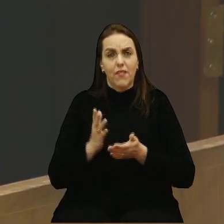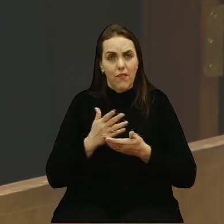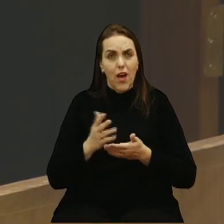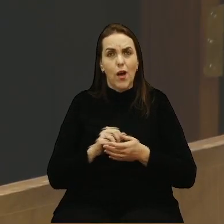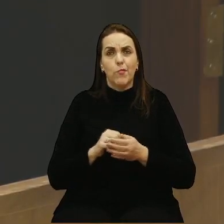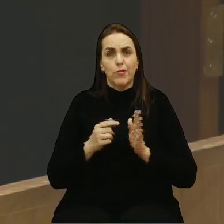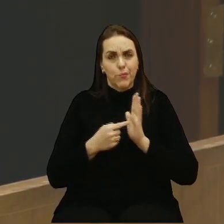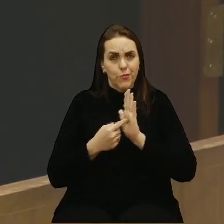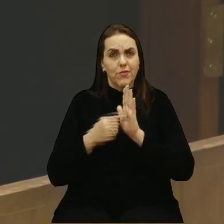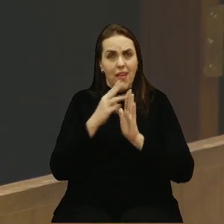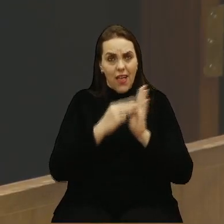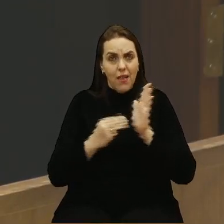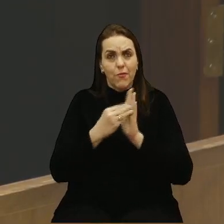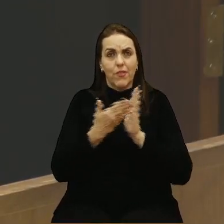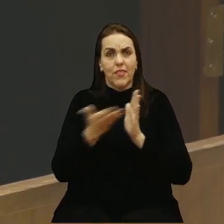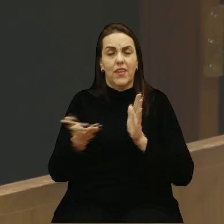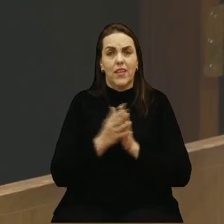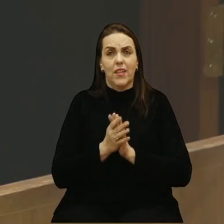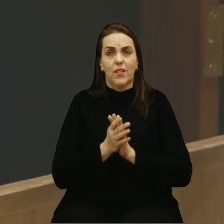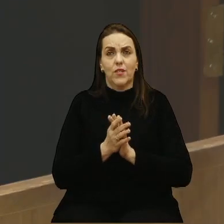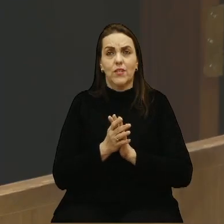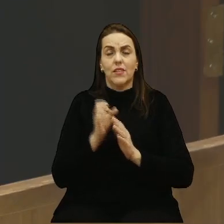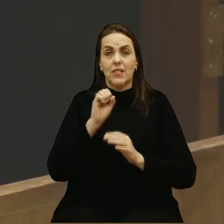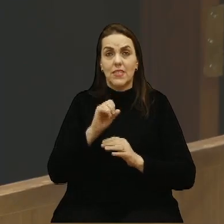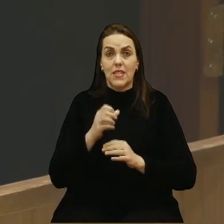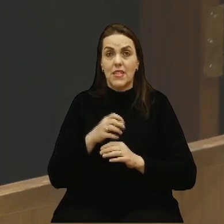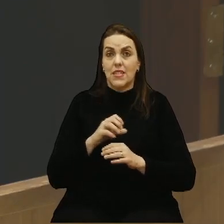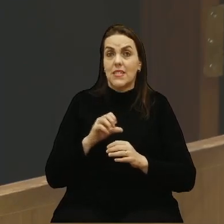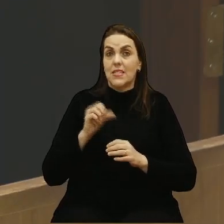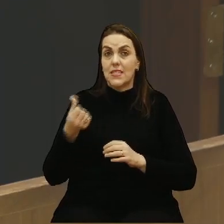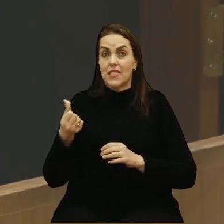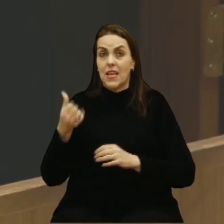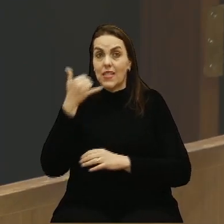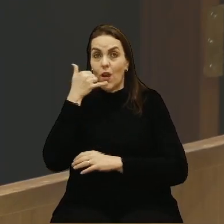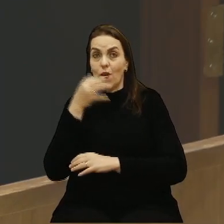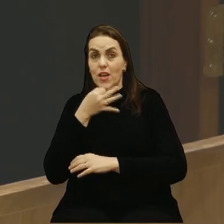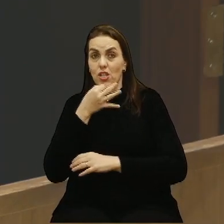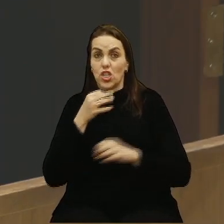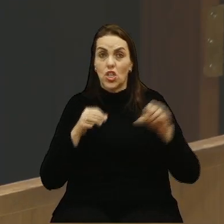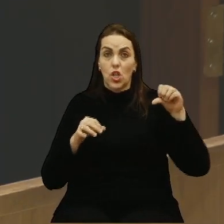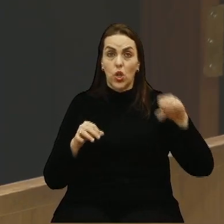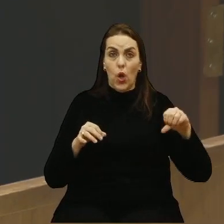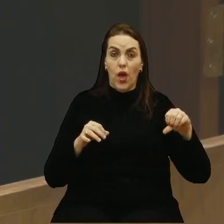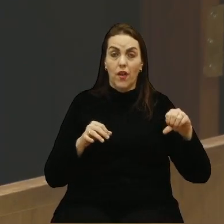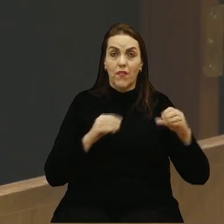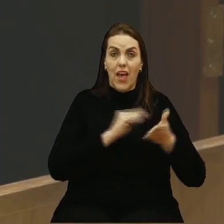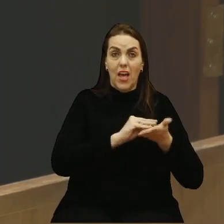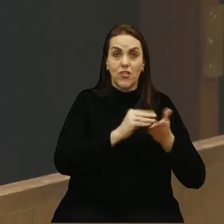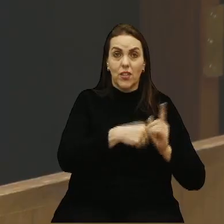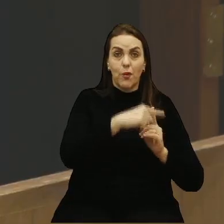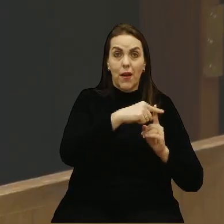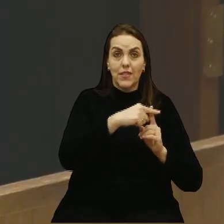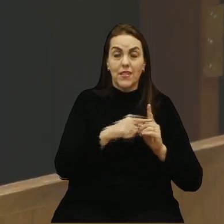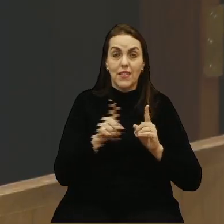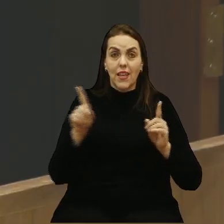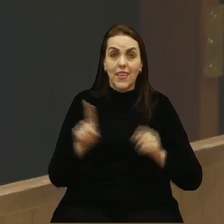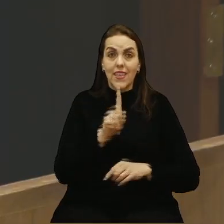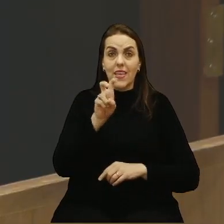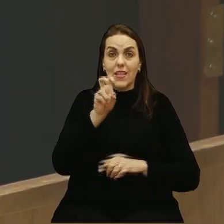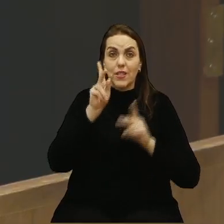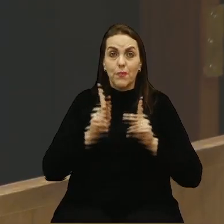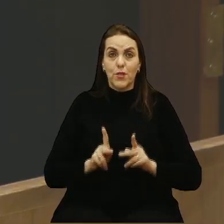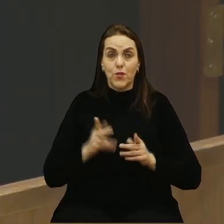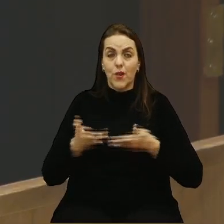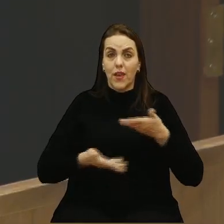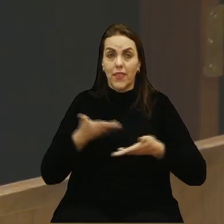exemplo. Isso é básico. A gente soma aqui os 6 atendentes da Caxias, mais os 9. 15 pessoas atendendo o